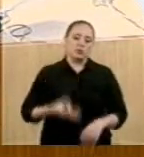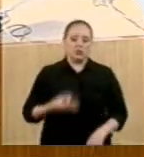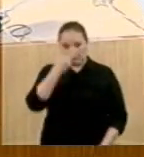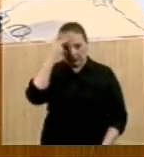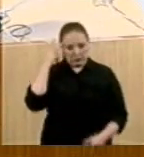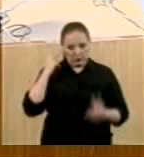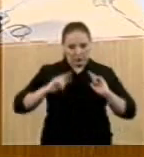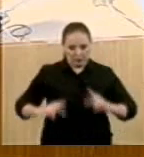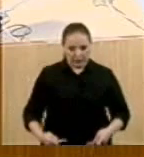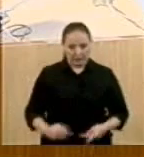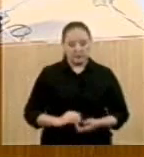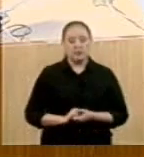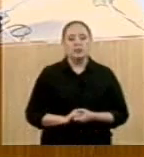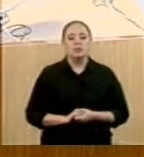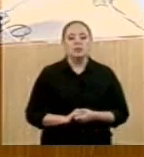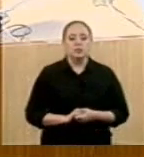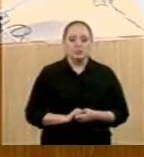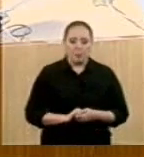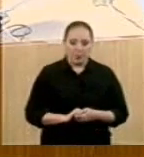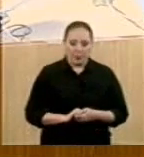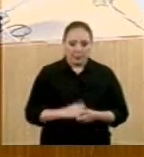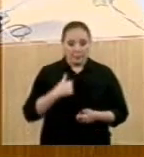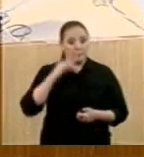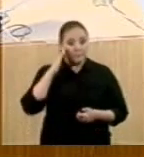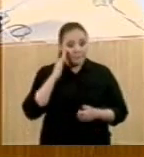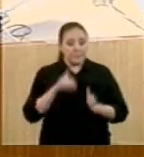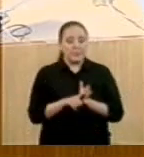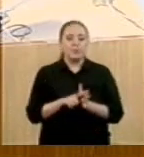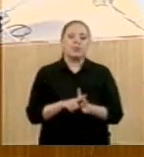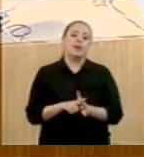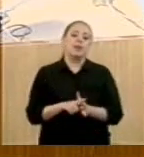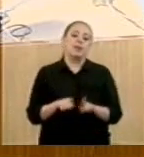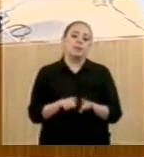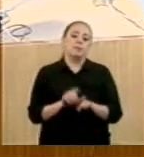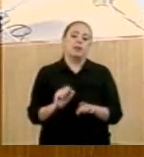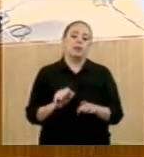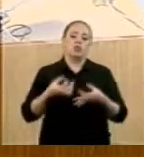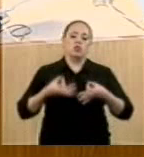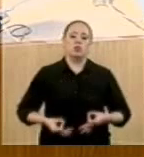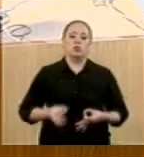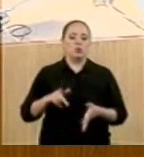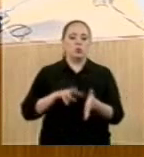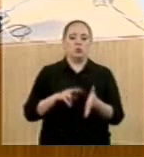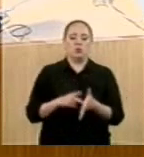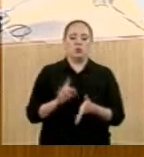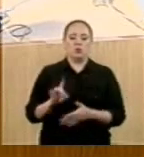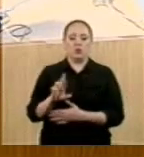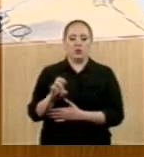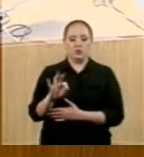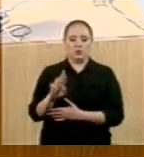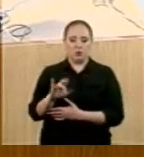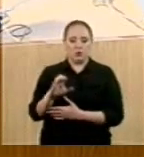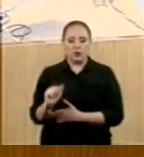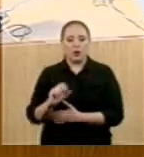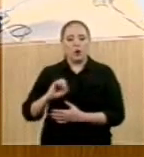humana. Entendo também que a dignidade não pode ser invocada como forma de mera retórica,